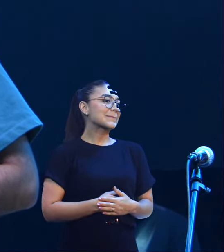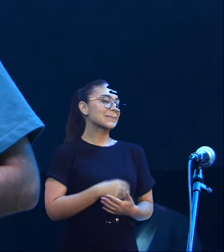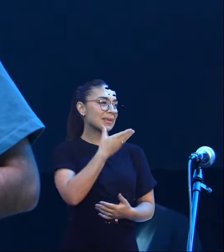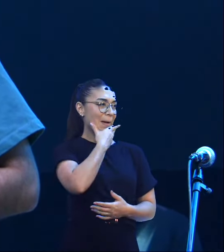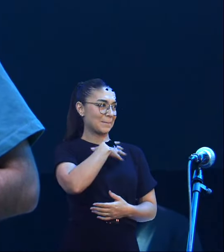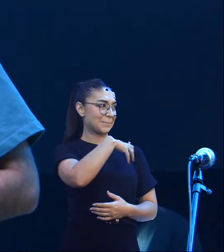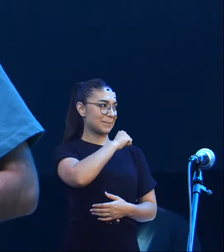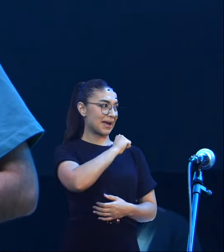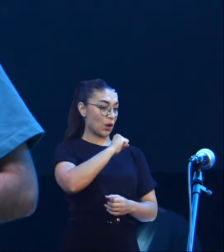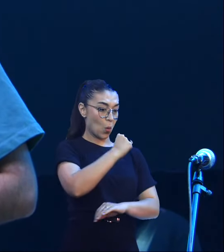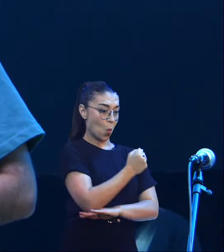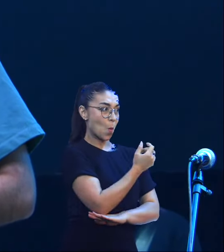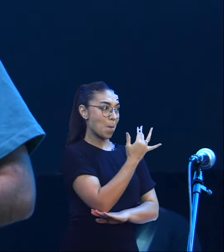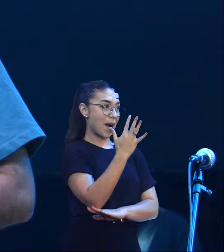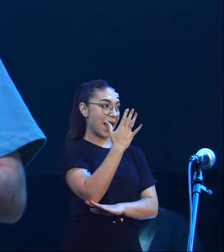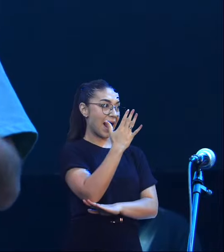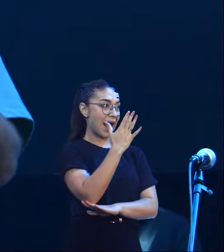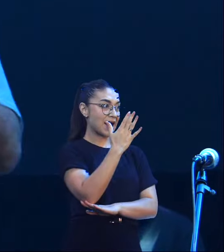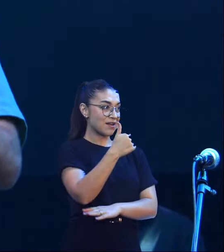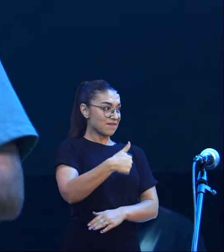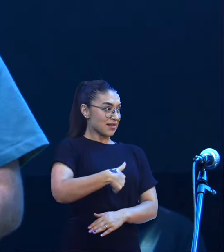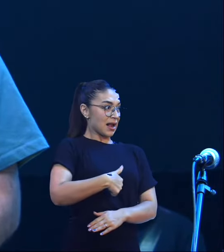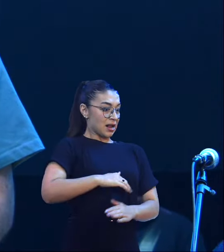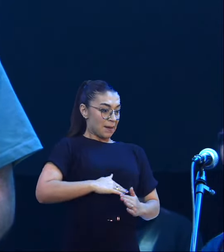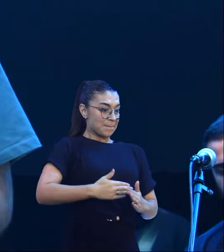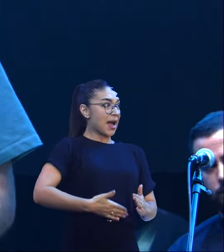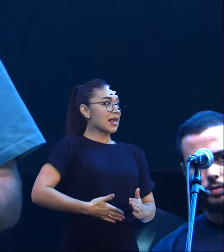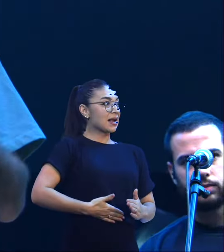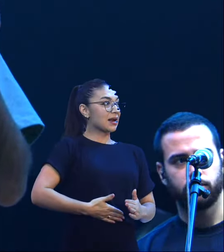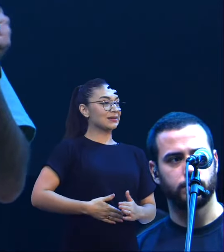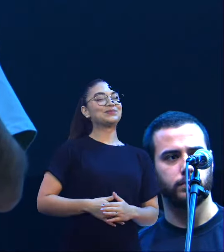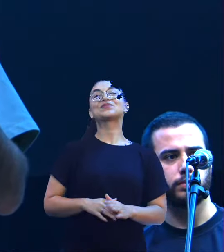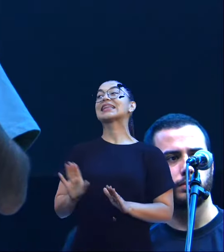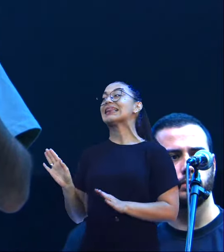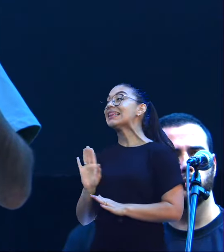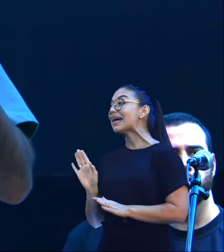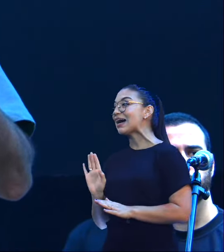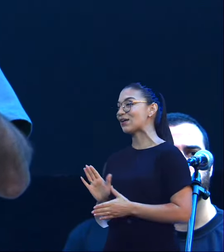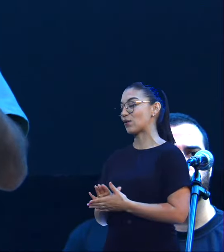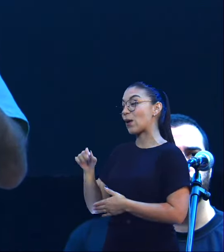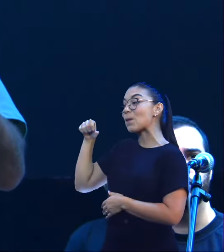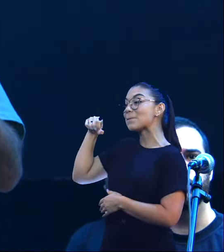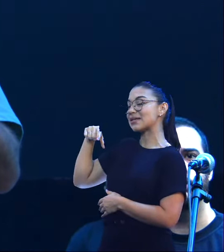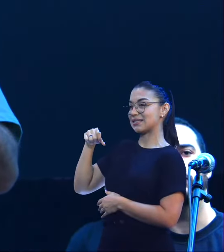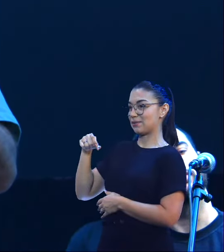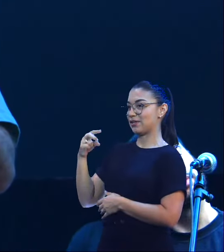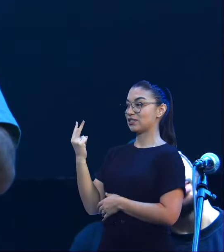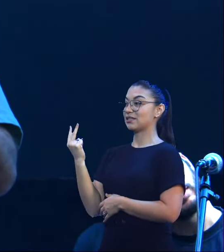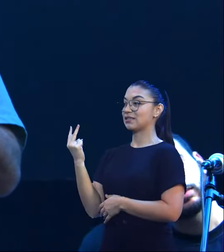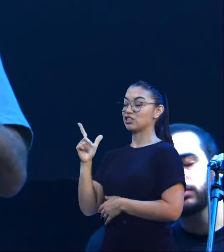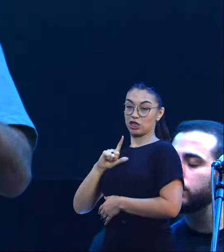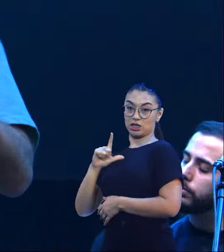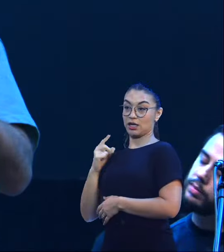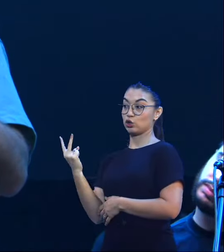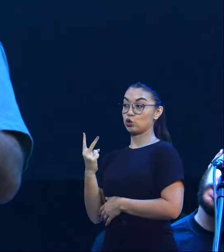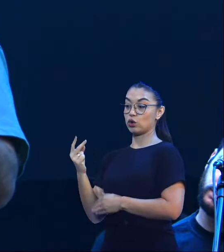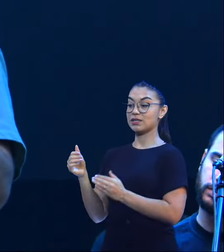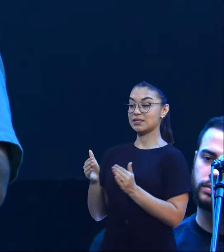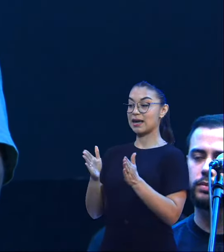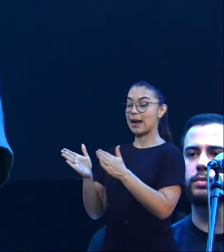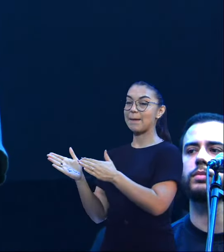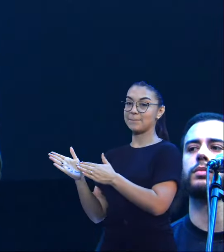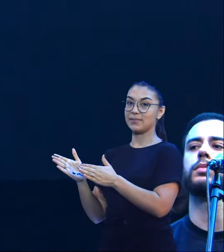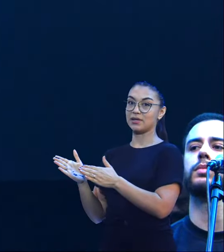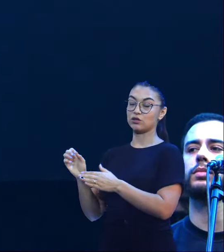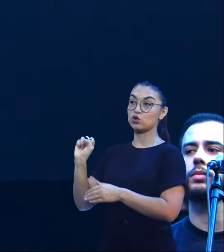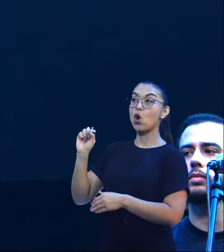mim. Eu falei: não, filha, uma semente, ela tem dois caminhos: ou ela